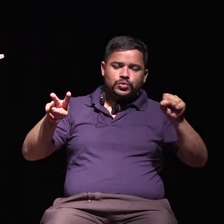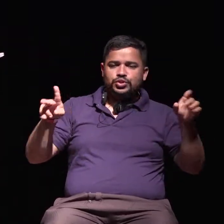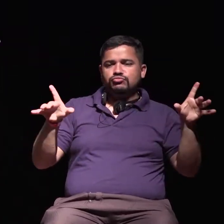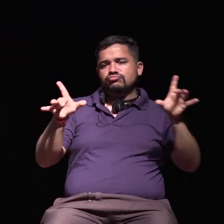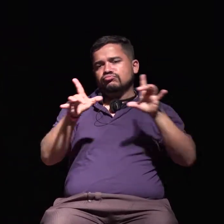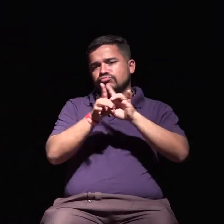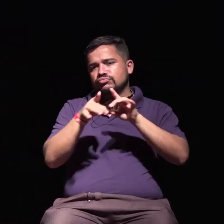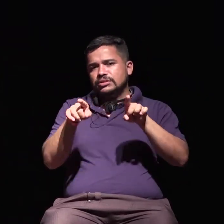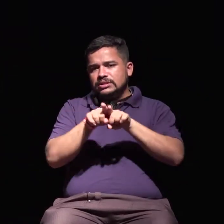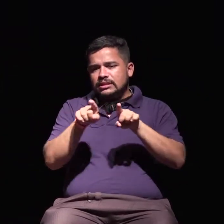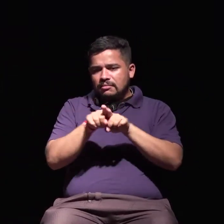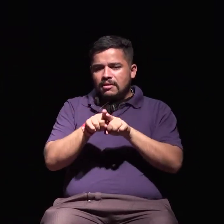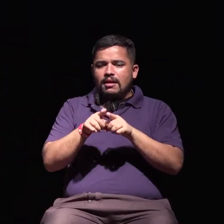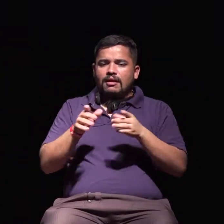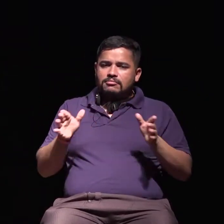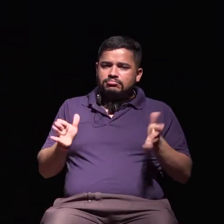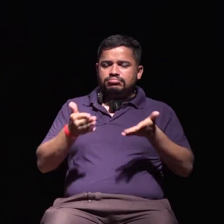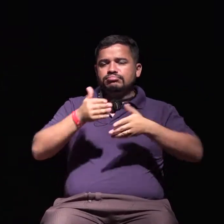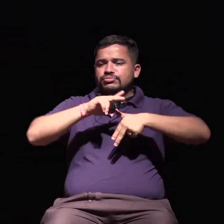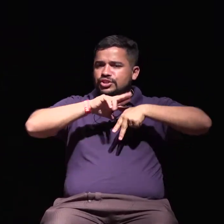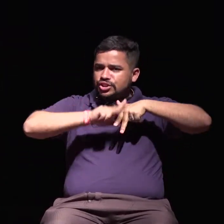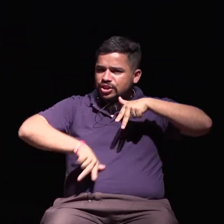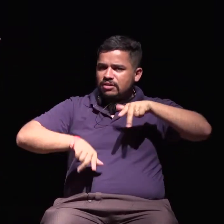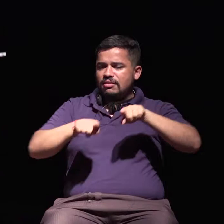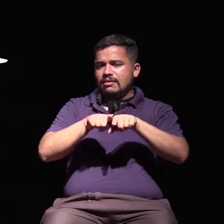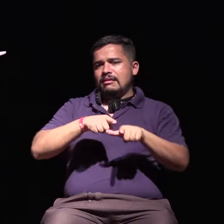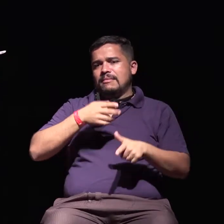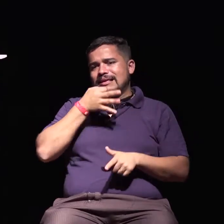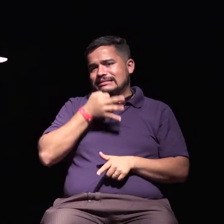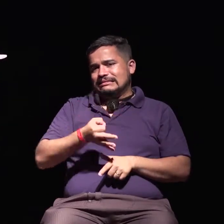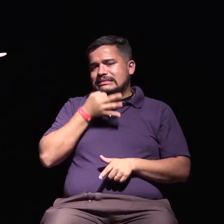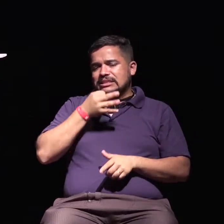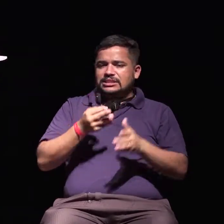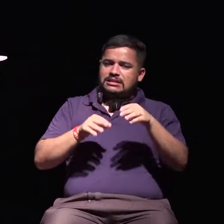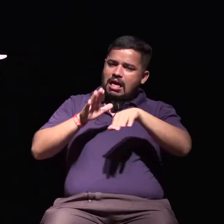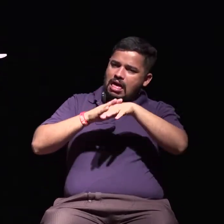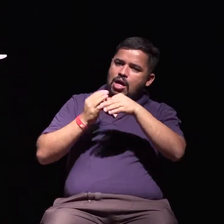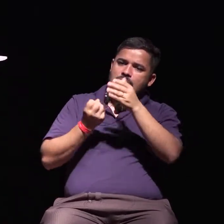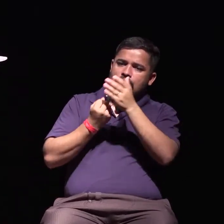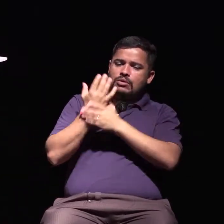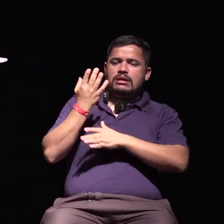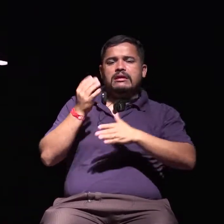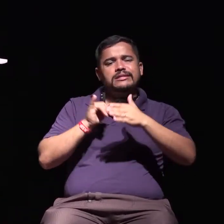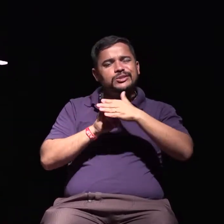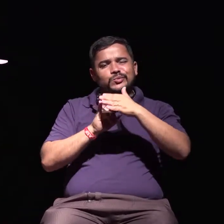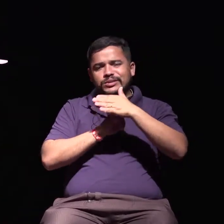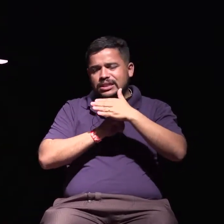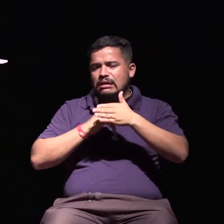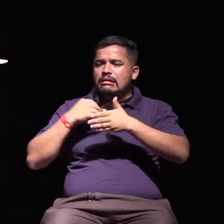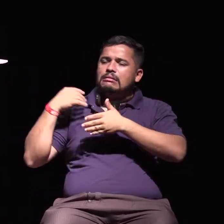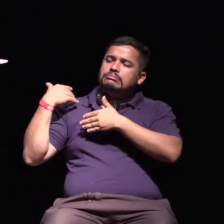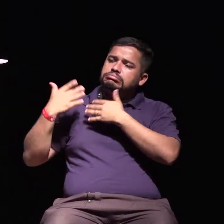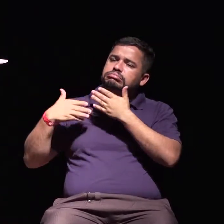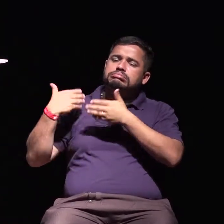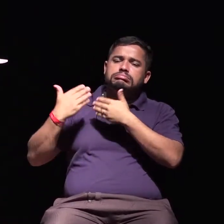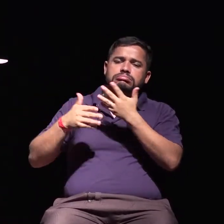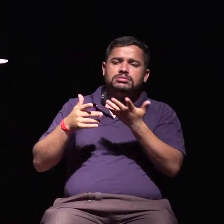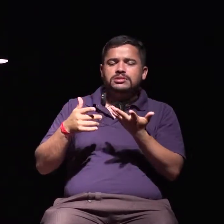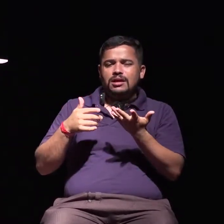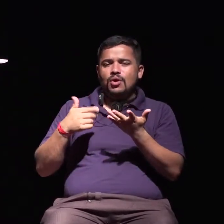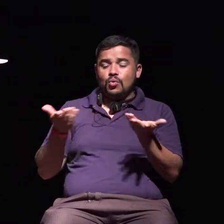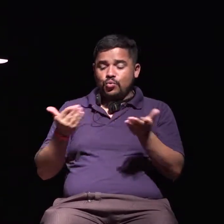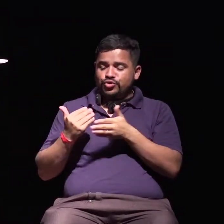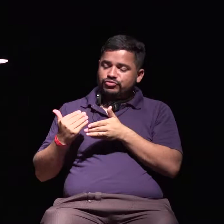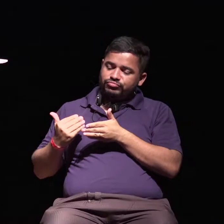favor da dissolução dos gêneros, a crítica à autoria e a crítica às instituições. E desde então eu me ocupo com algumas